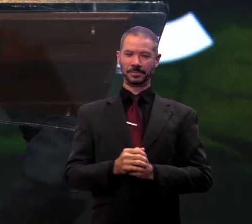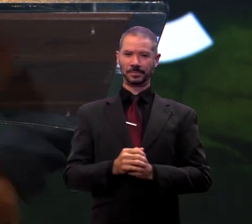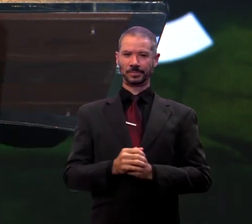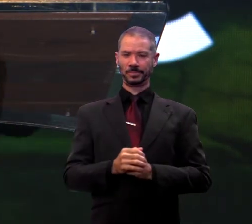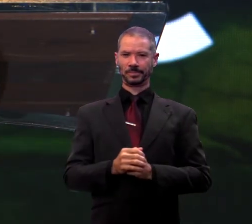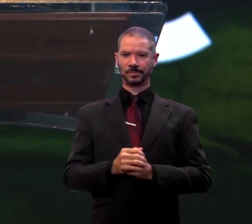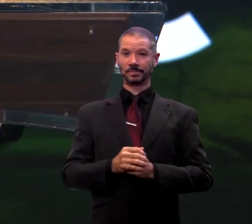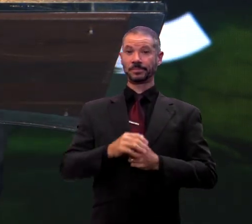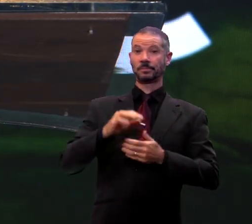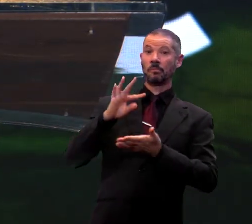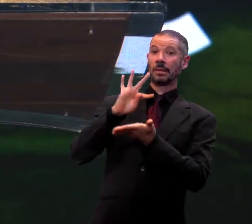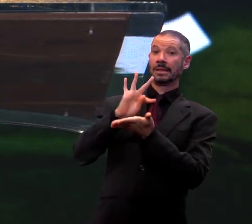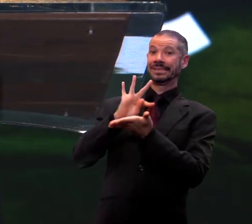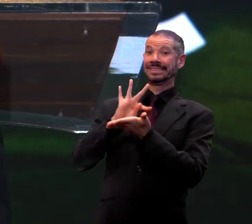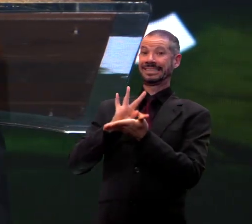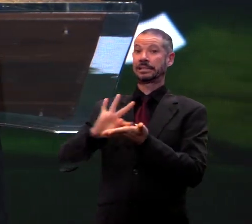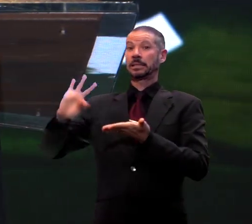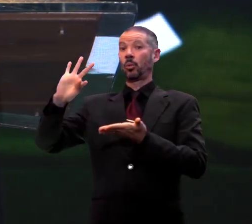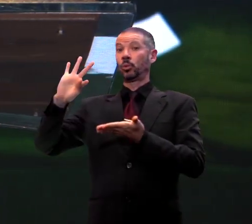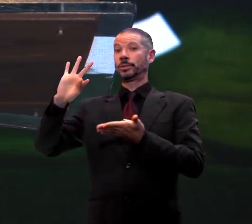Uma teologia errada,